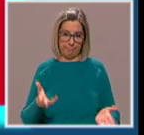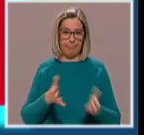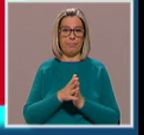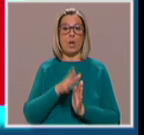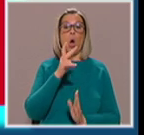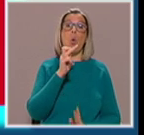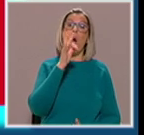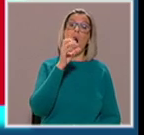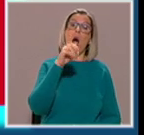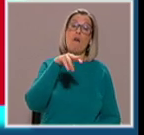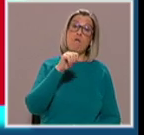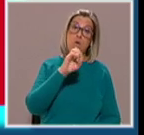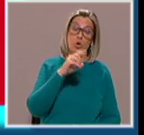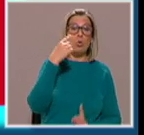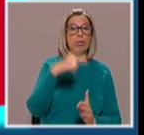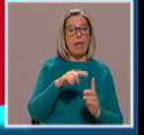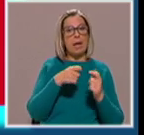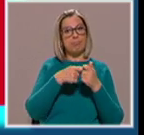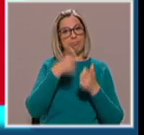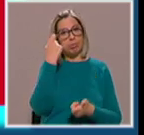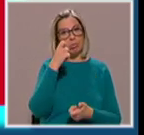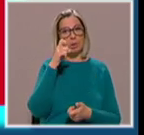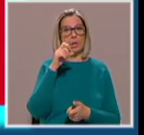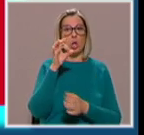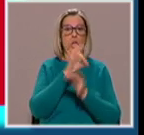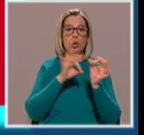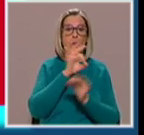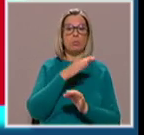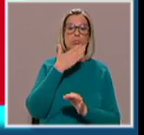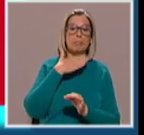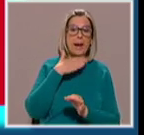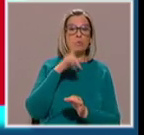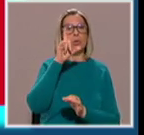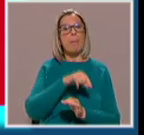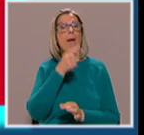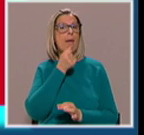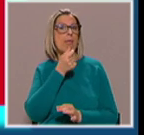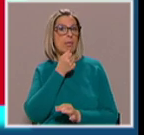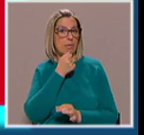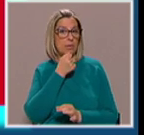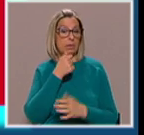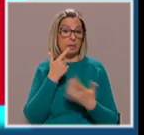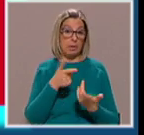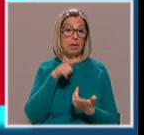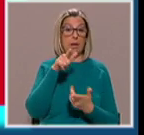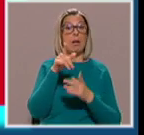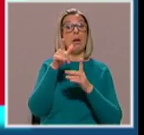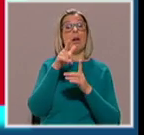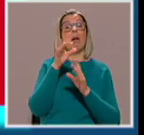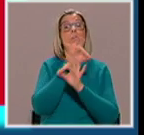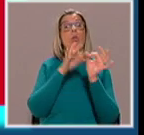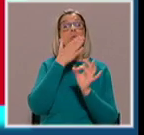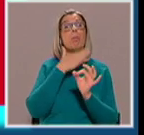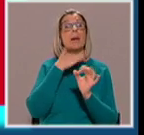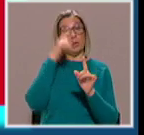Afonso apresenta alterações na contagem de leucócitos e nos valores de glicose. Como os leucócitos são responsáveis pela defesa